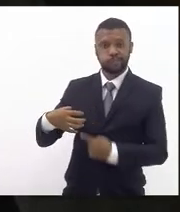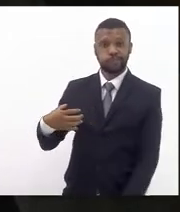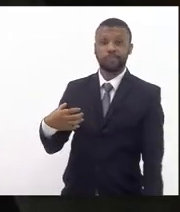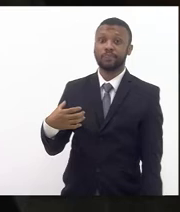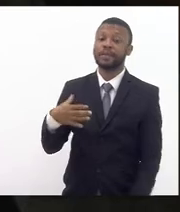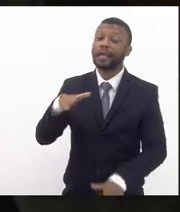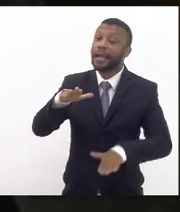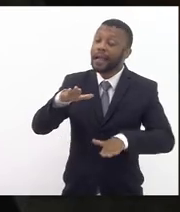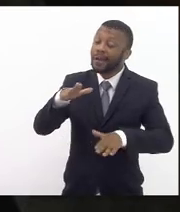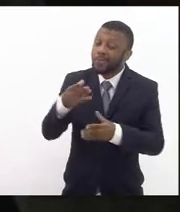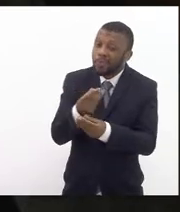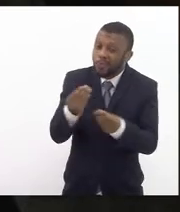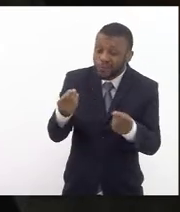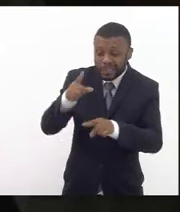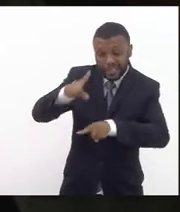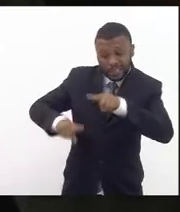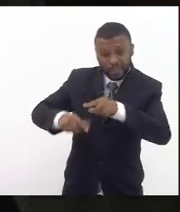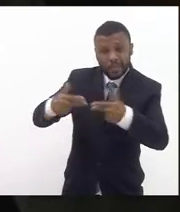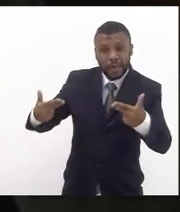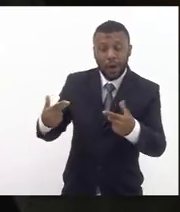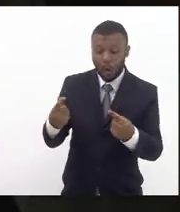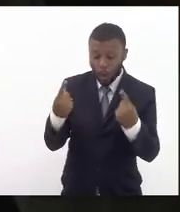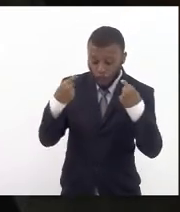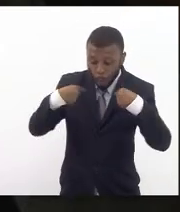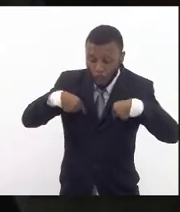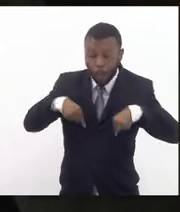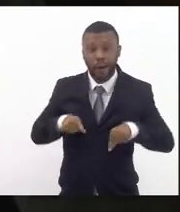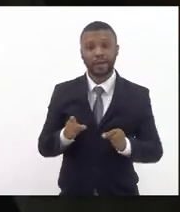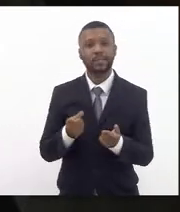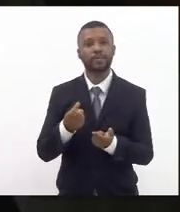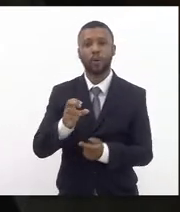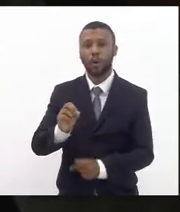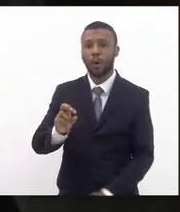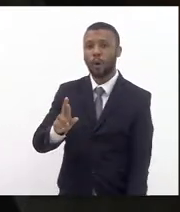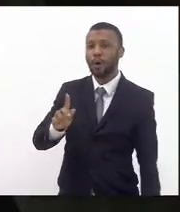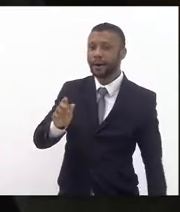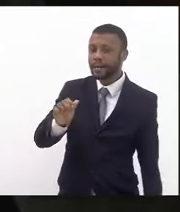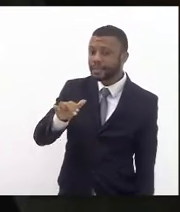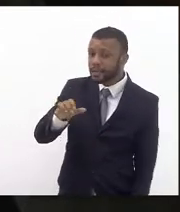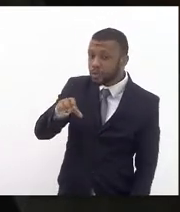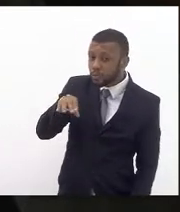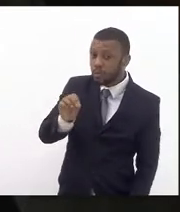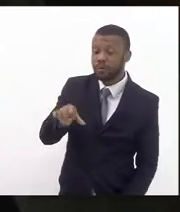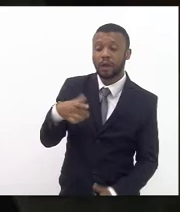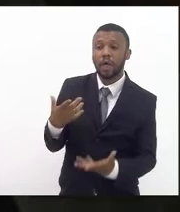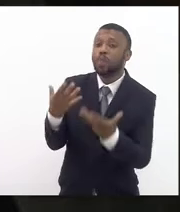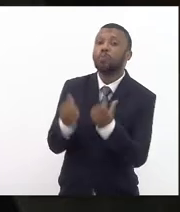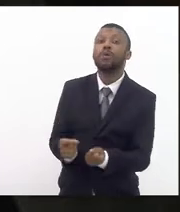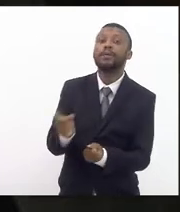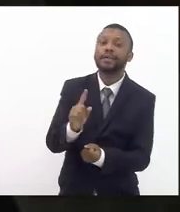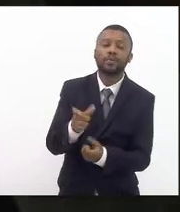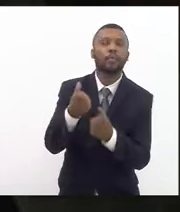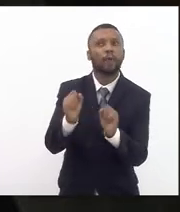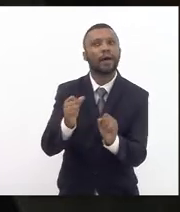são rejeitados pelo organismo. Isso gera uma quantidade de problemas físicos,